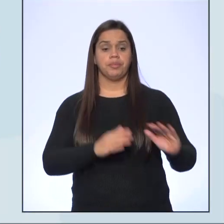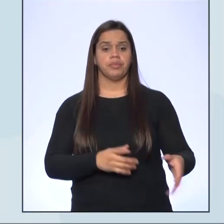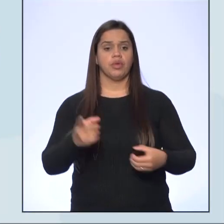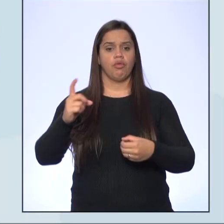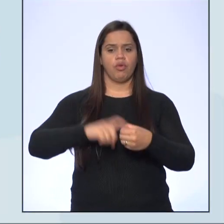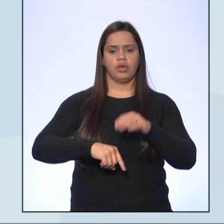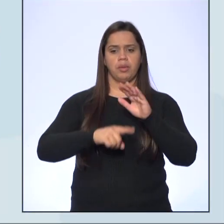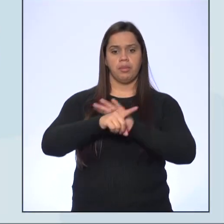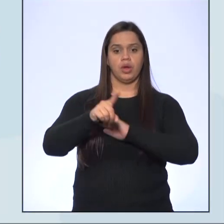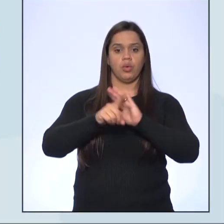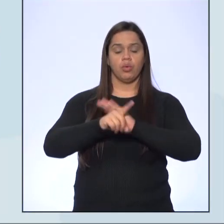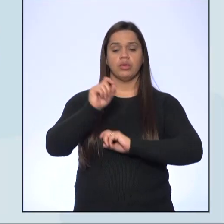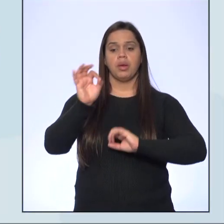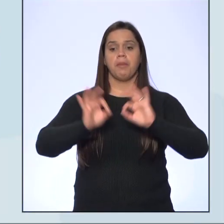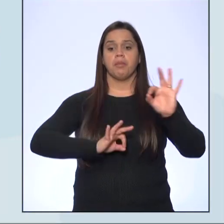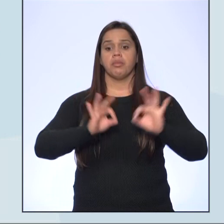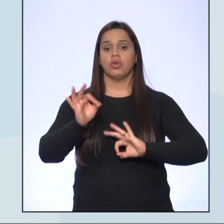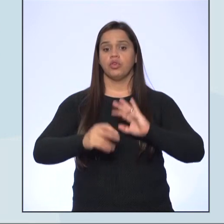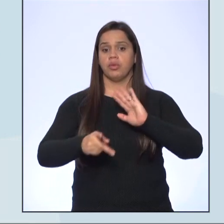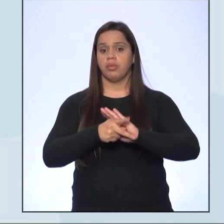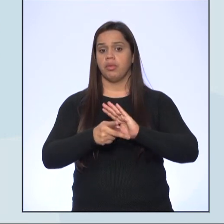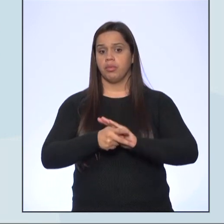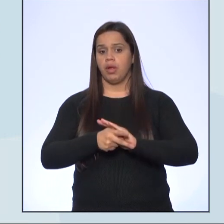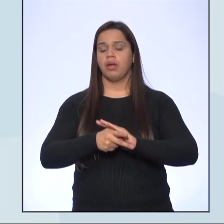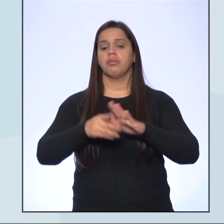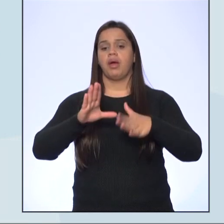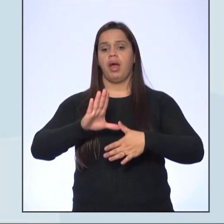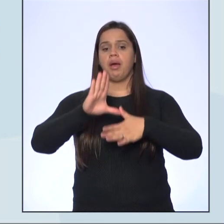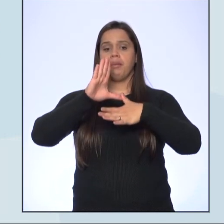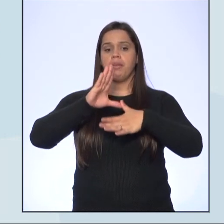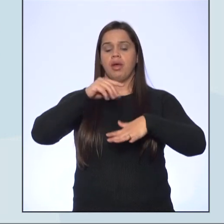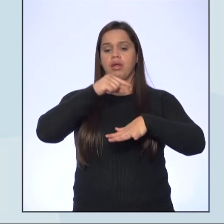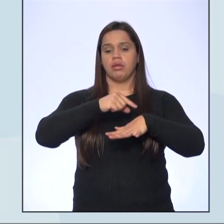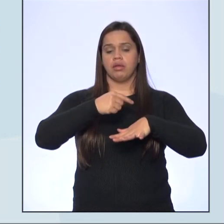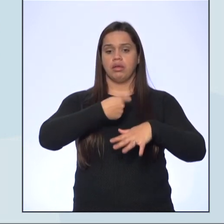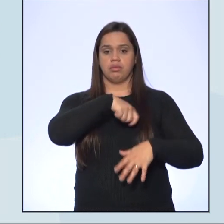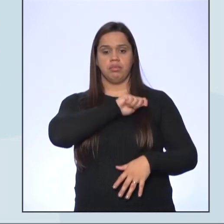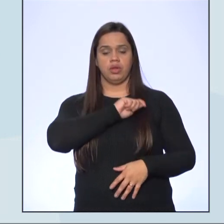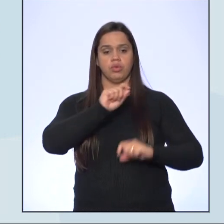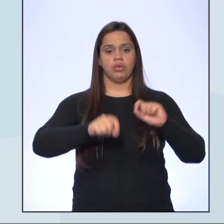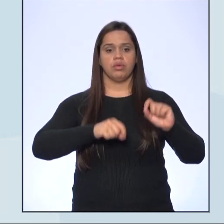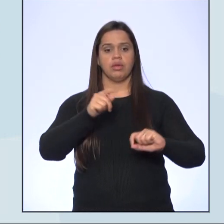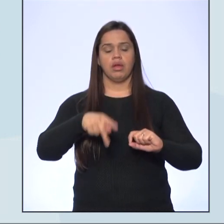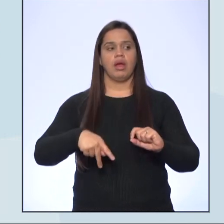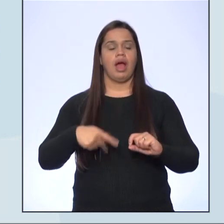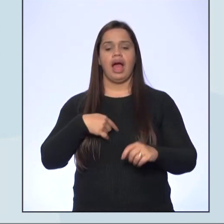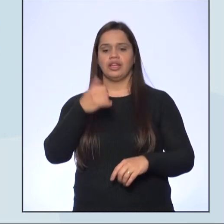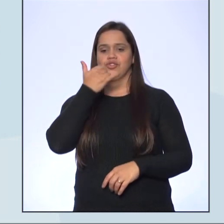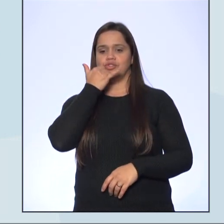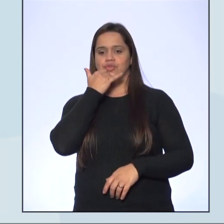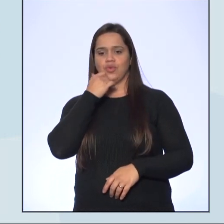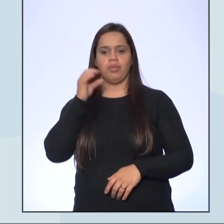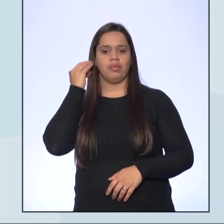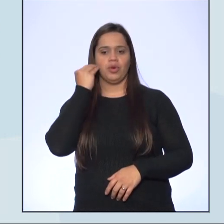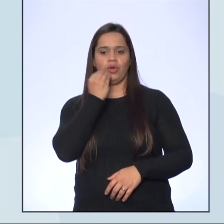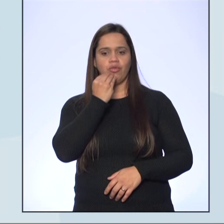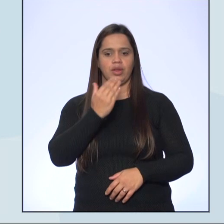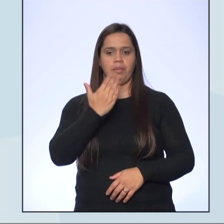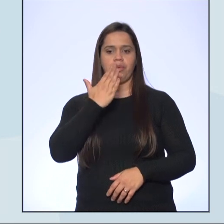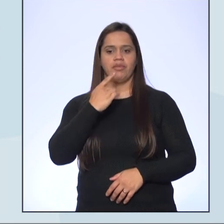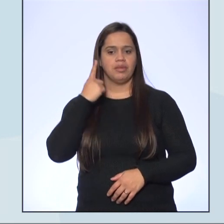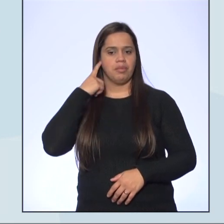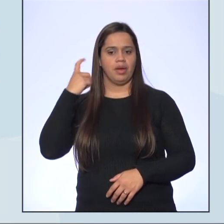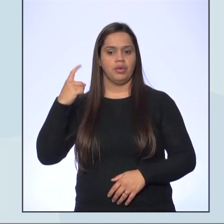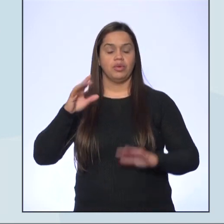suas palavras qual era o projeto de Simão Bolívar para a América Hispânica. Isso mesmo. Unir a América. Ai, bati no microfone. Mas unir